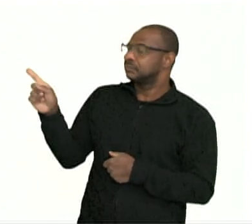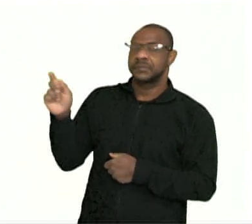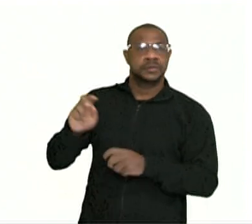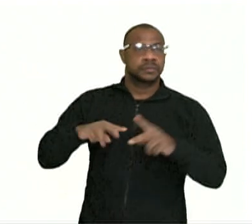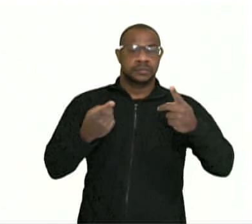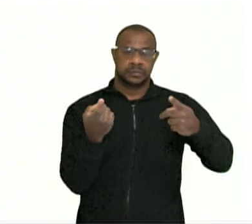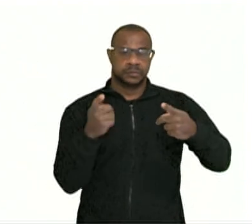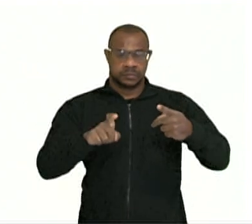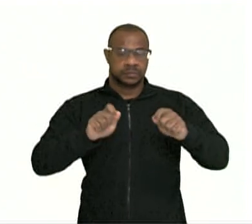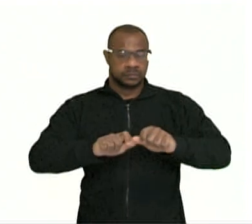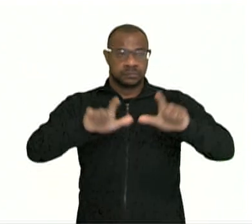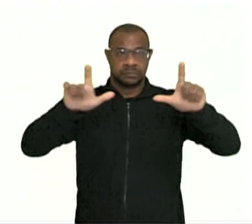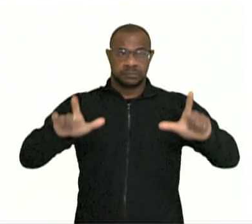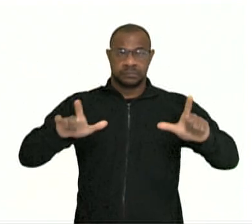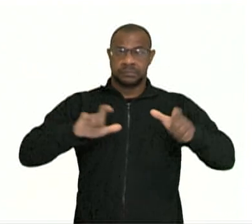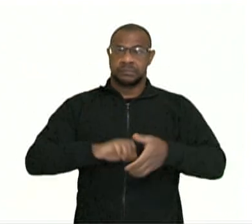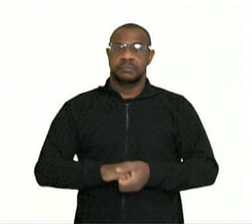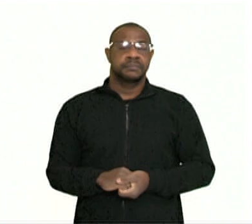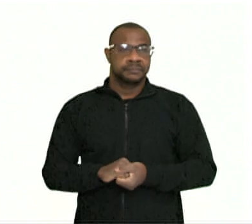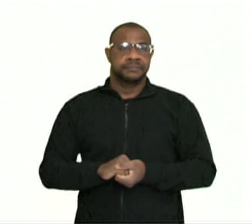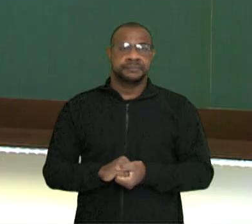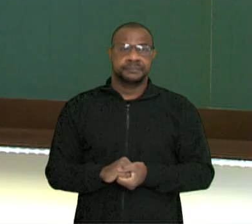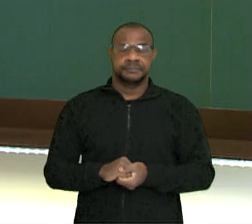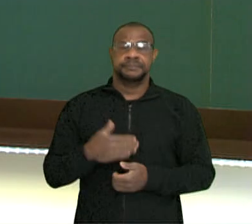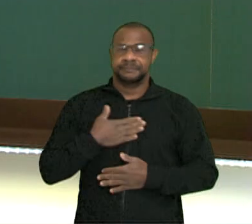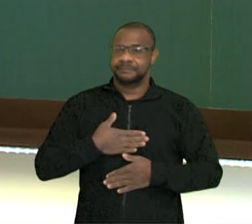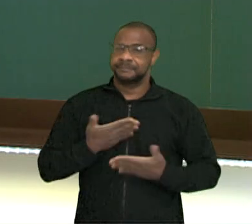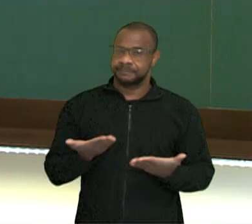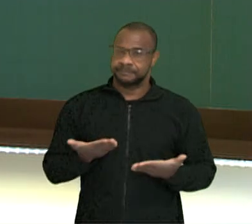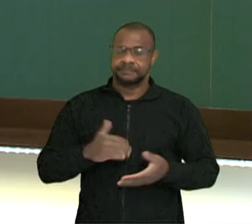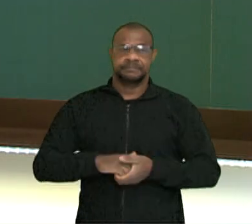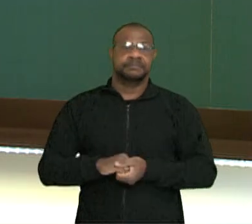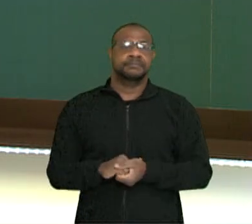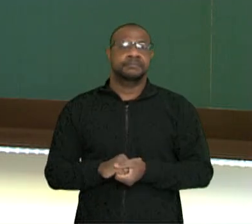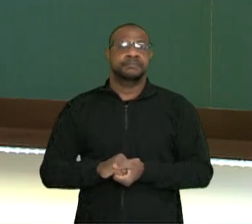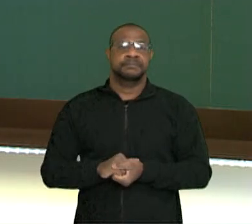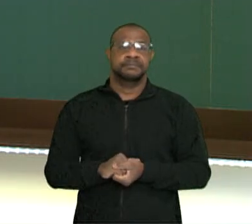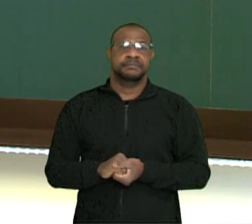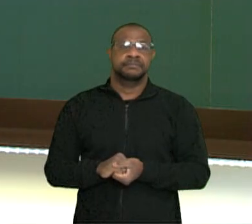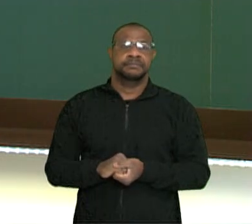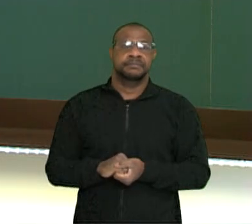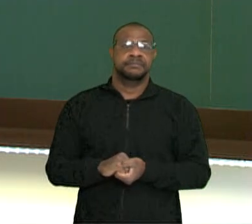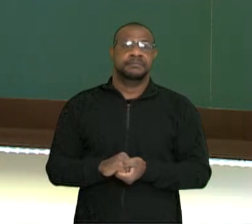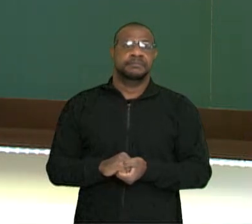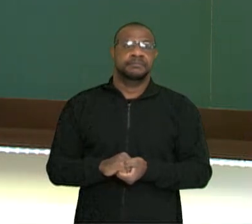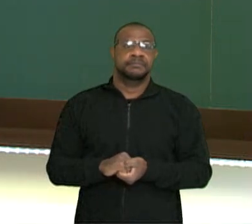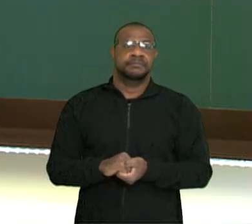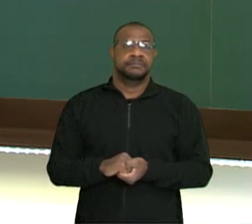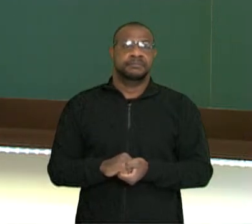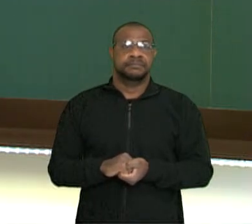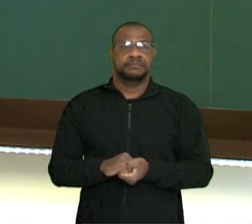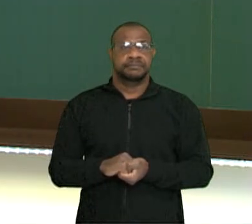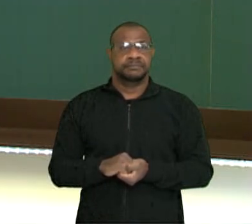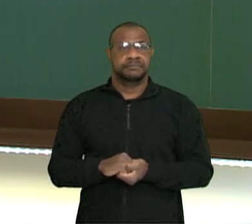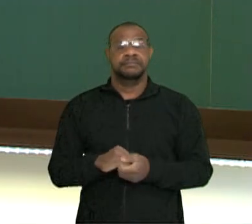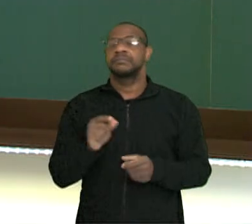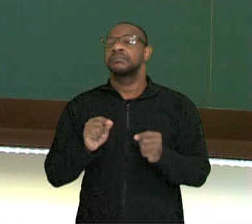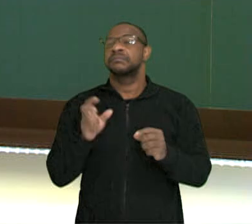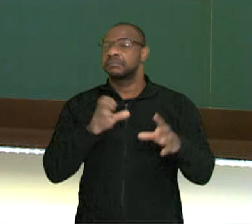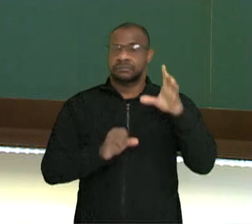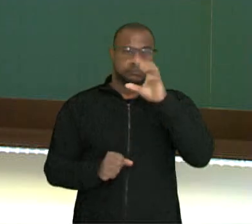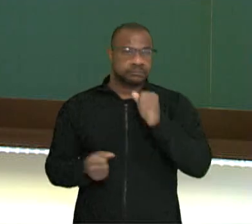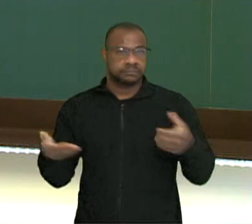www.canva.com e busque o template. Gostou, né? Fica tão bonito, fica tão legal. O que